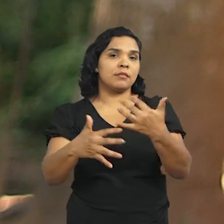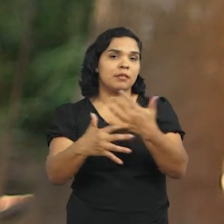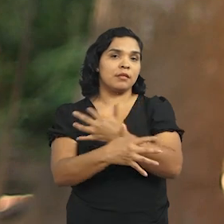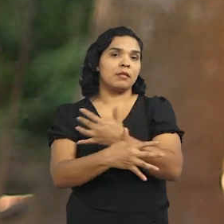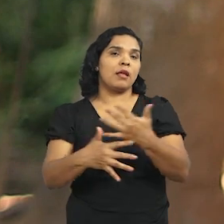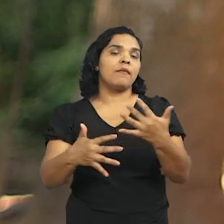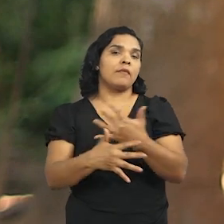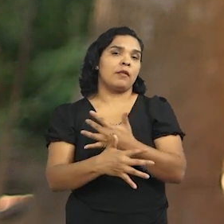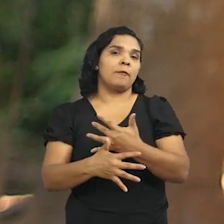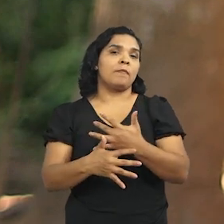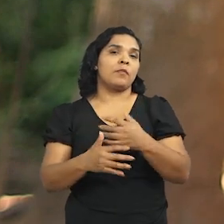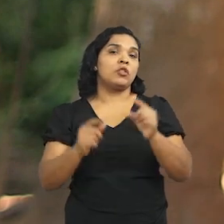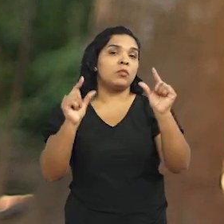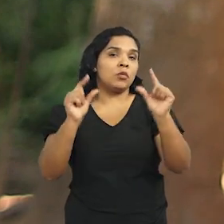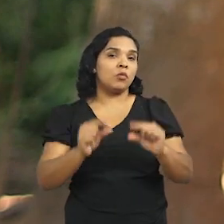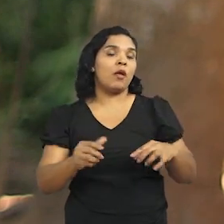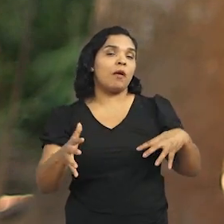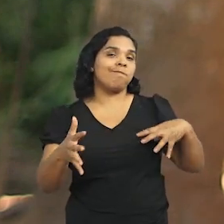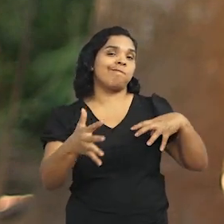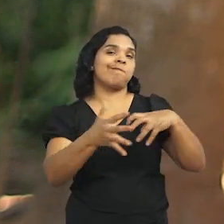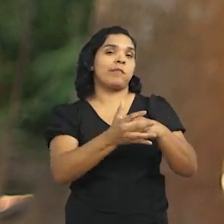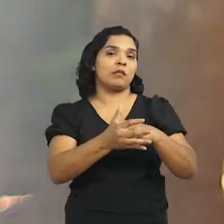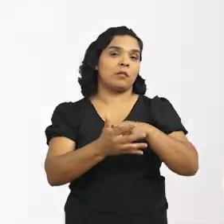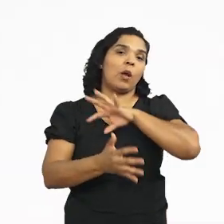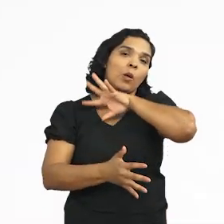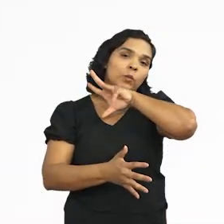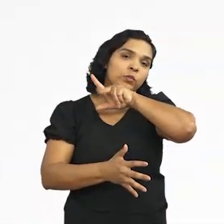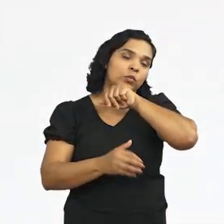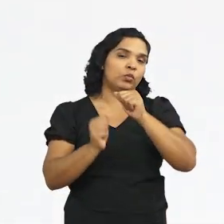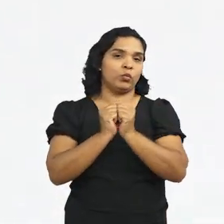é reduzir o número de fatalidades. Confira.